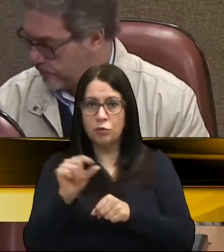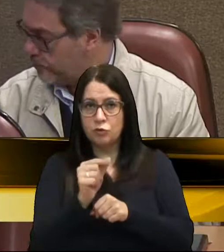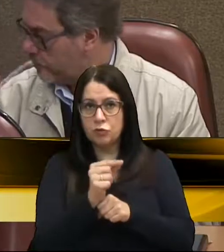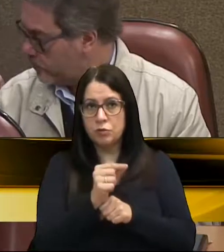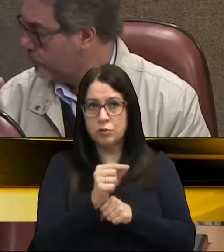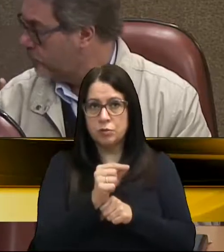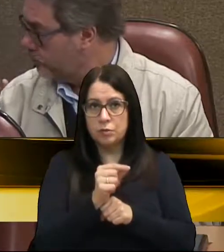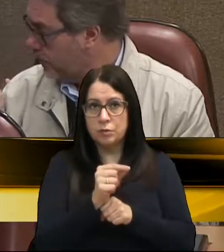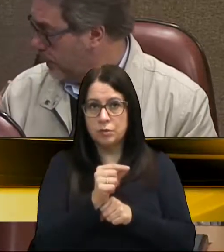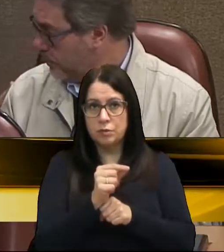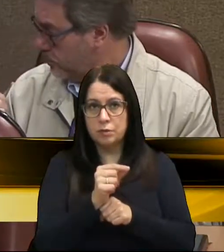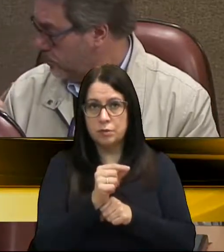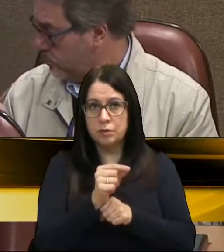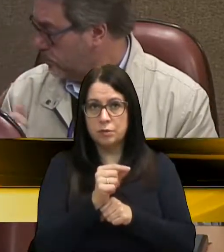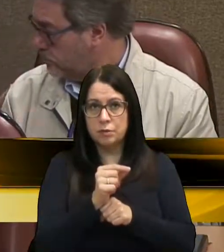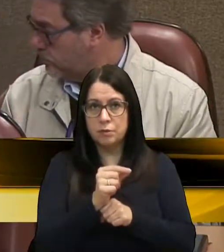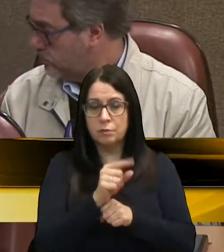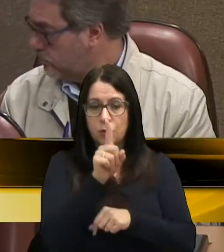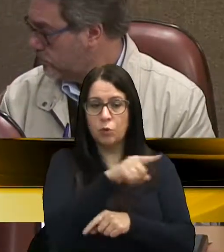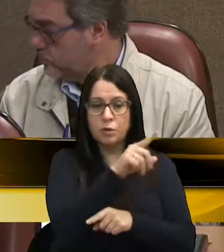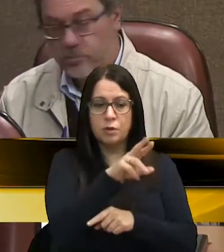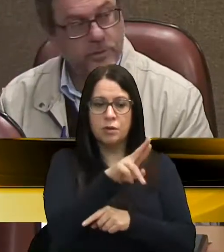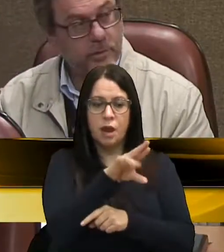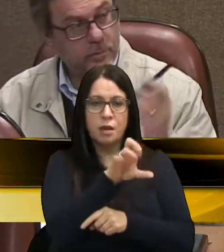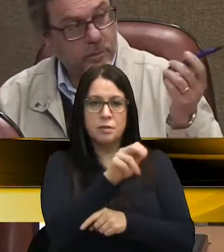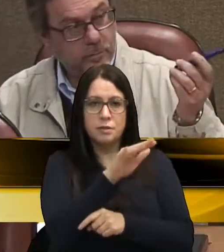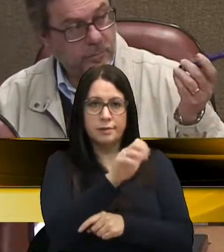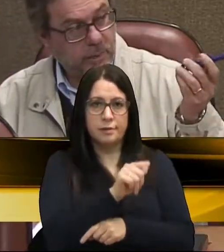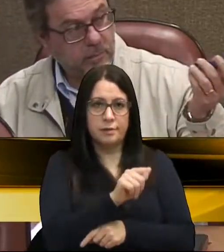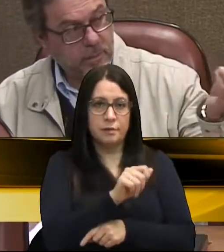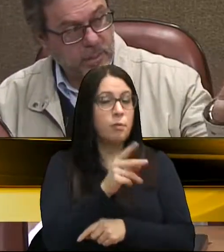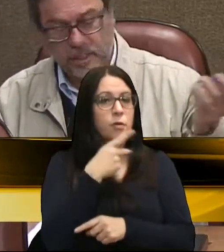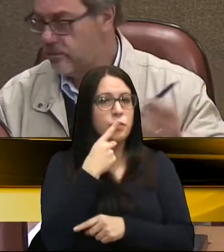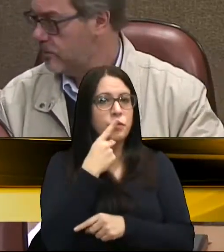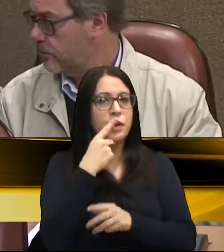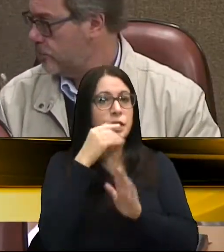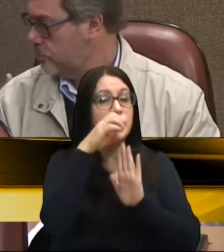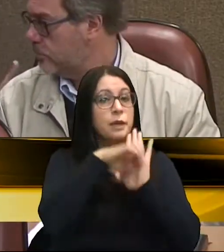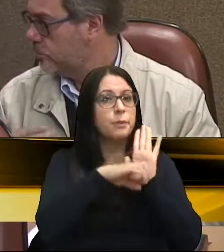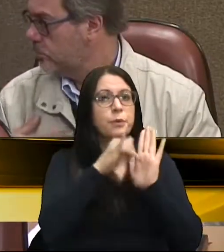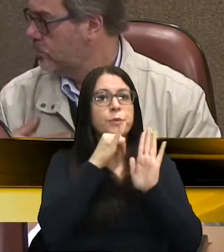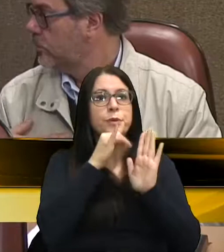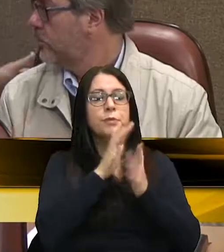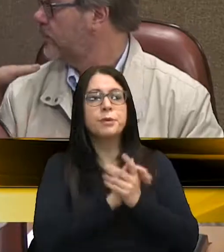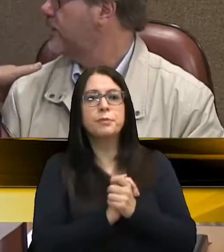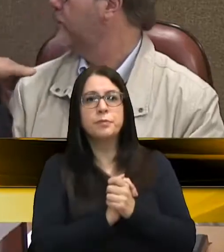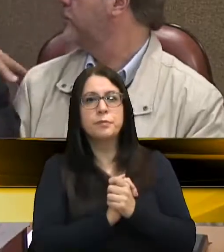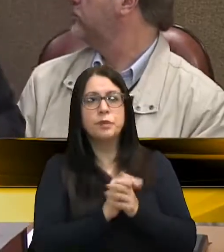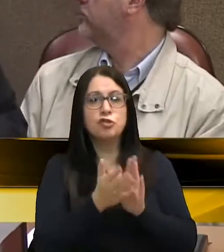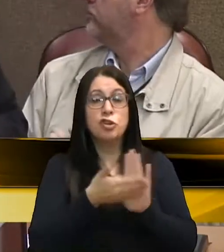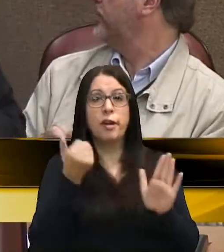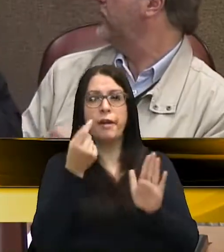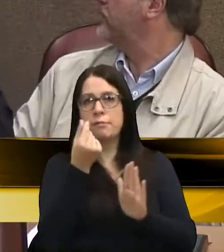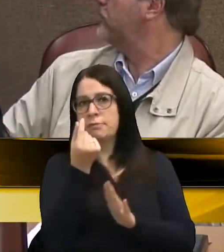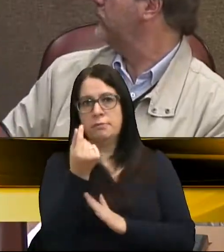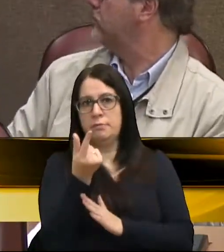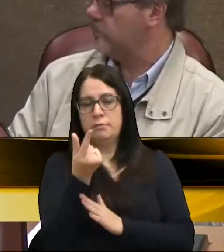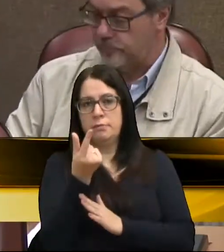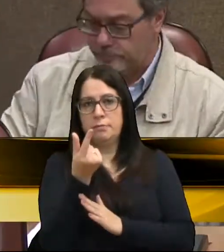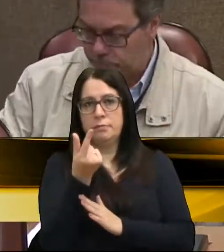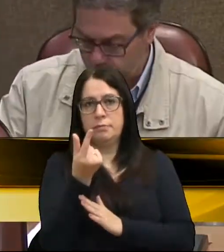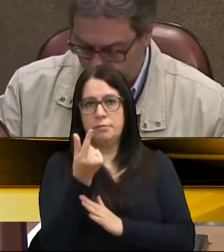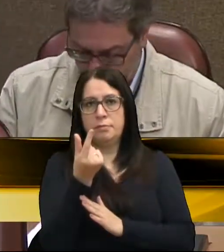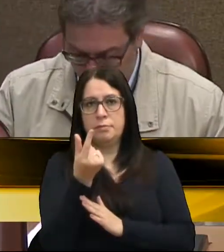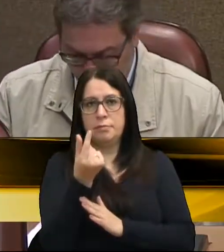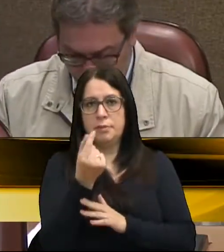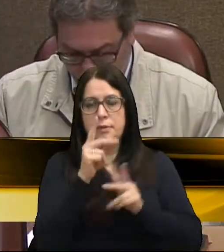por anulação de receita. Não se pode, enquanto se fala em emenda, por exemplo, retirar valores da dotação